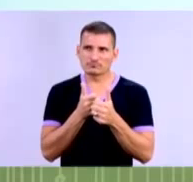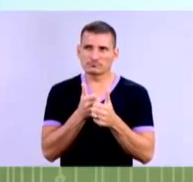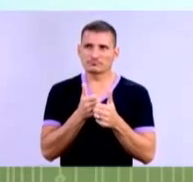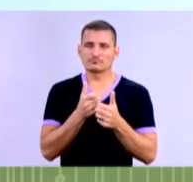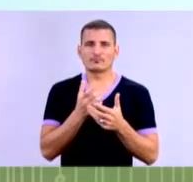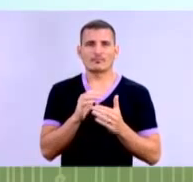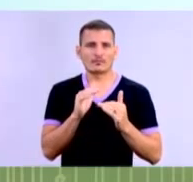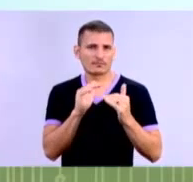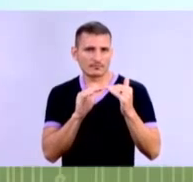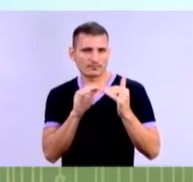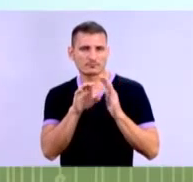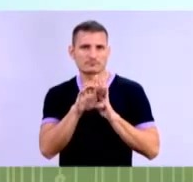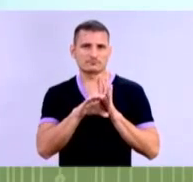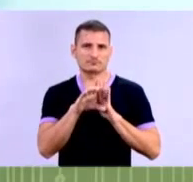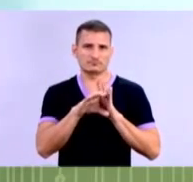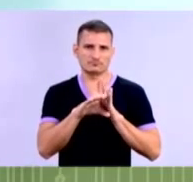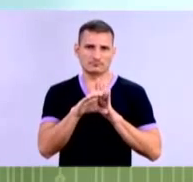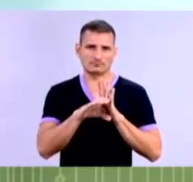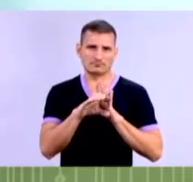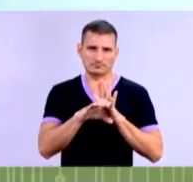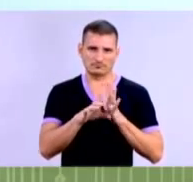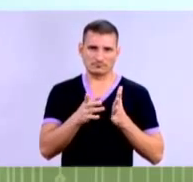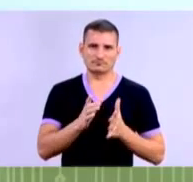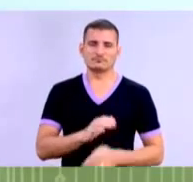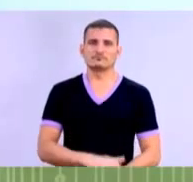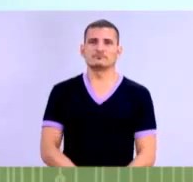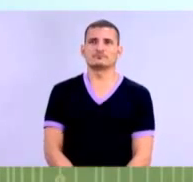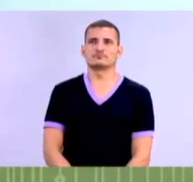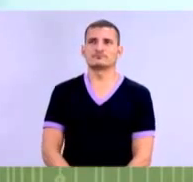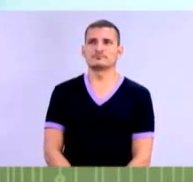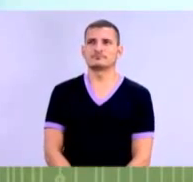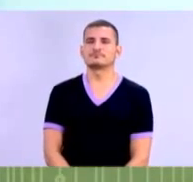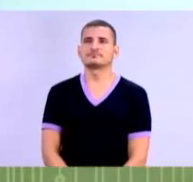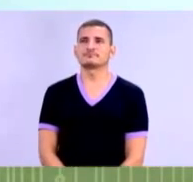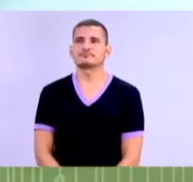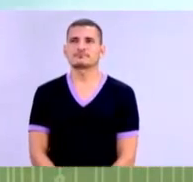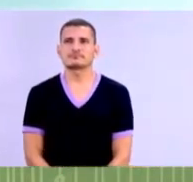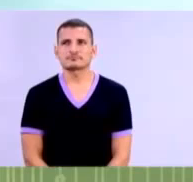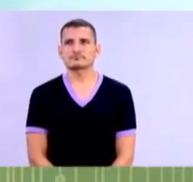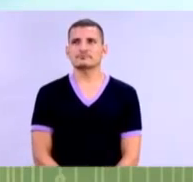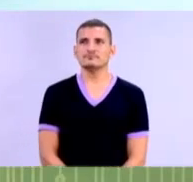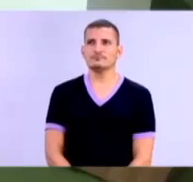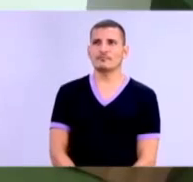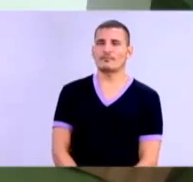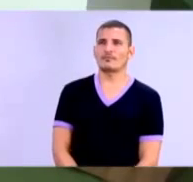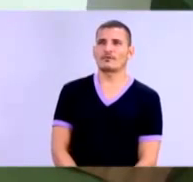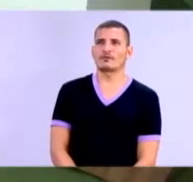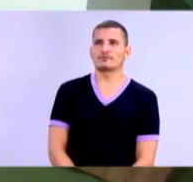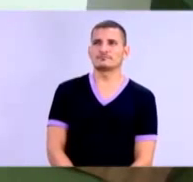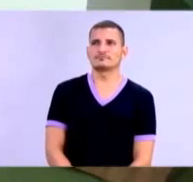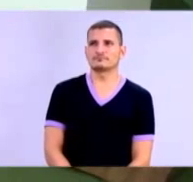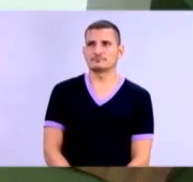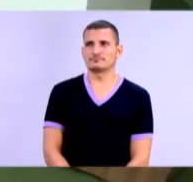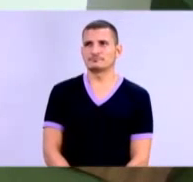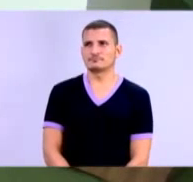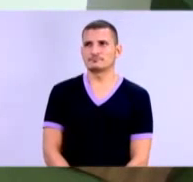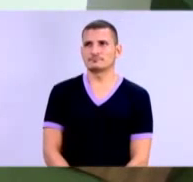alinhar o conceito, não deixar vocês perdidos aí sem saber. Bom, e a gente teve mais algumas coisas,